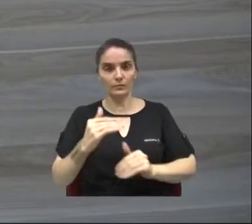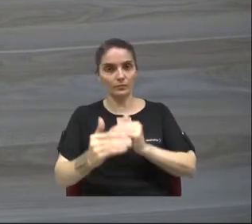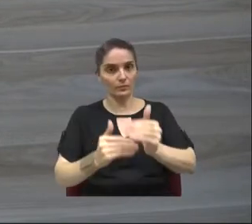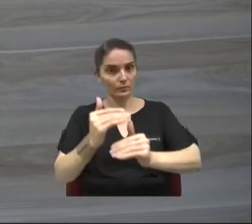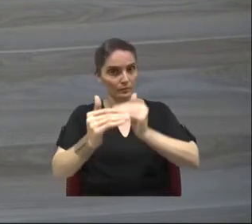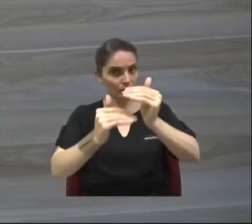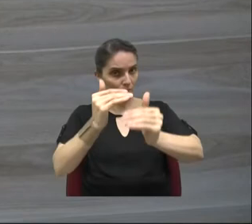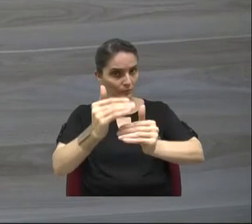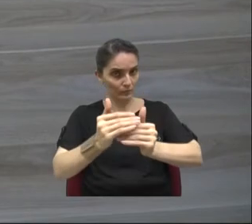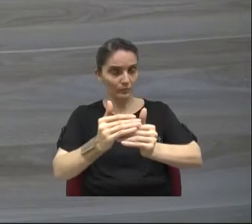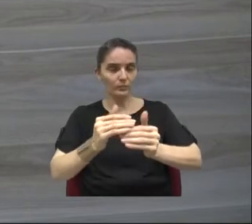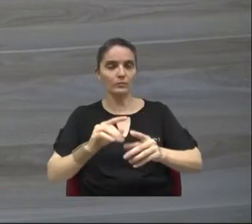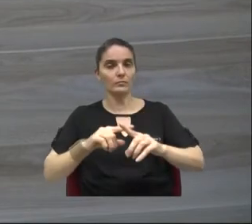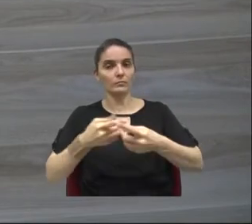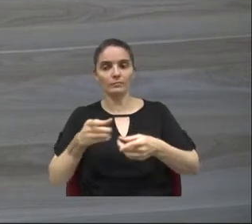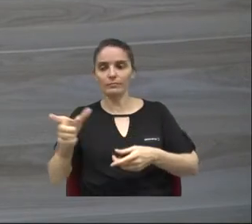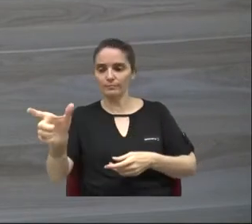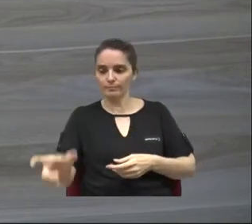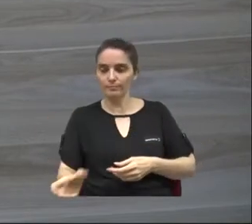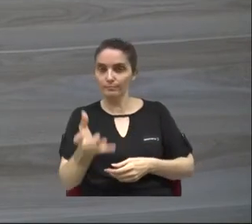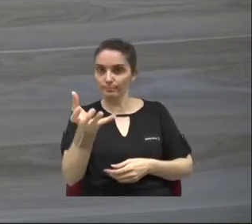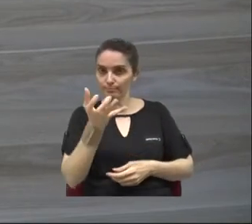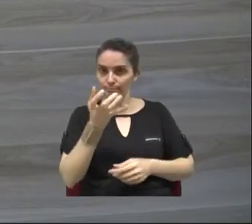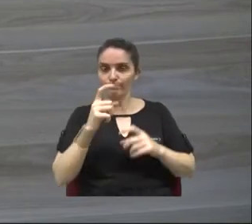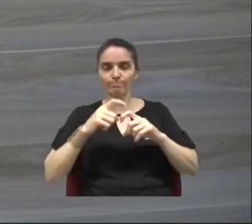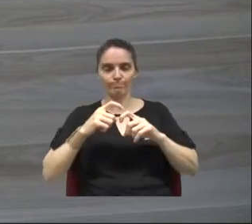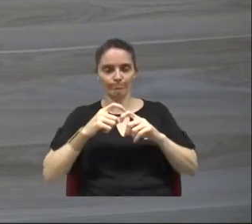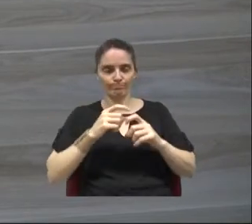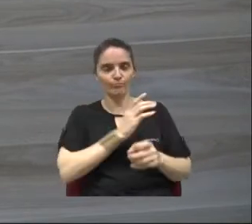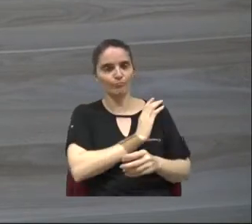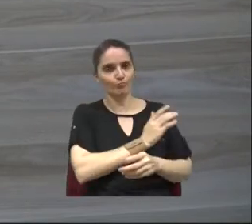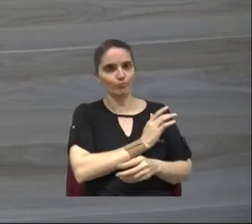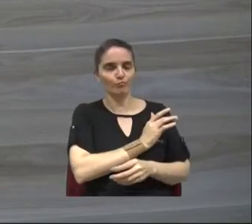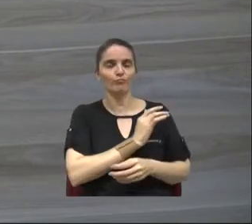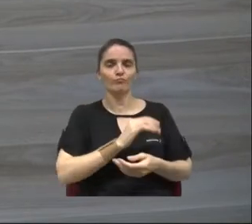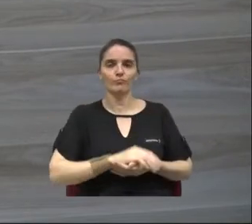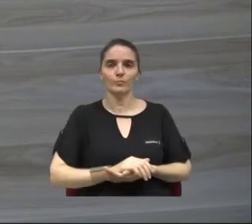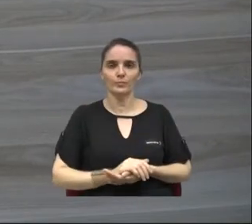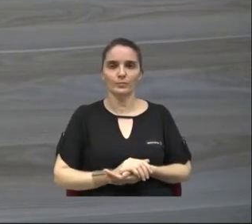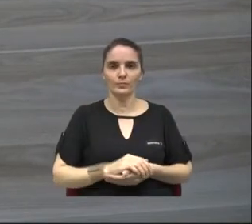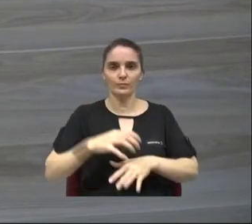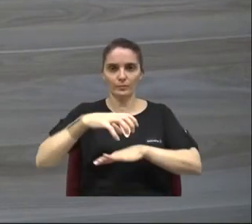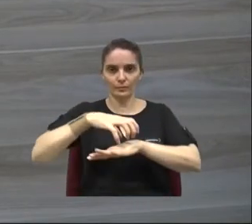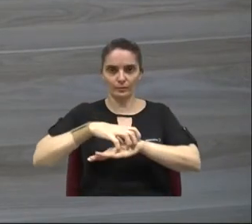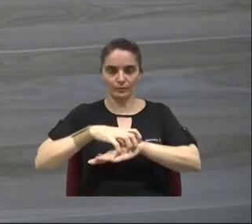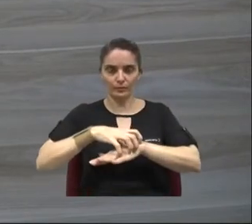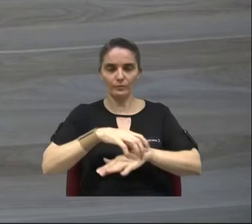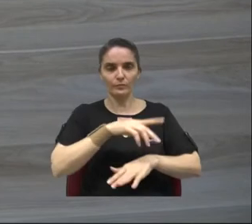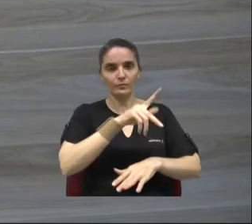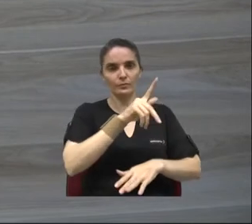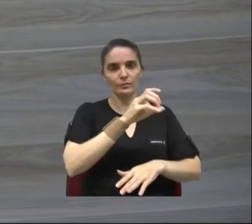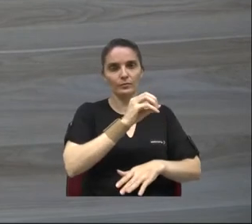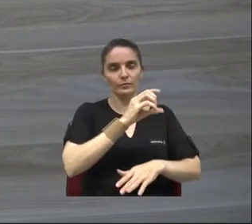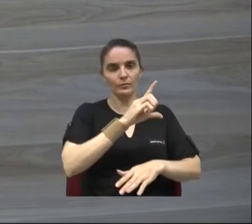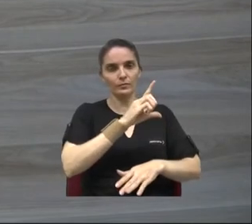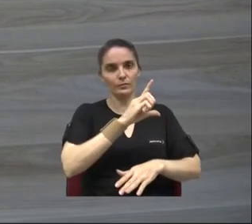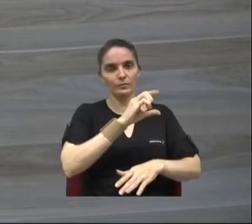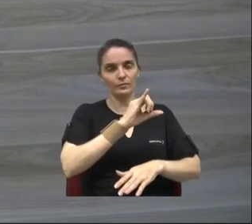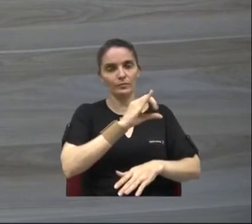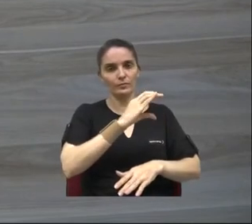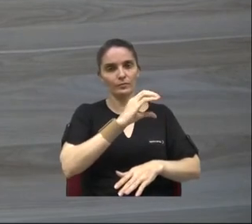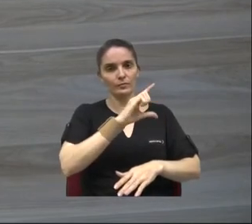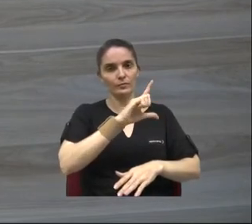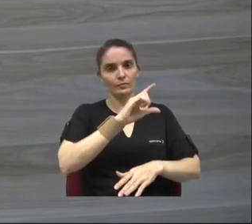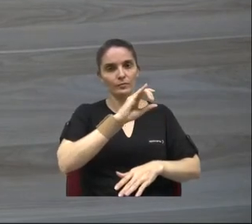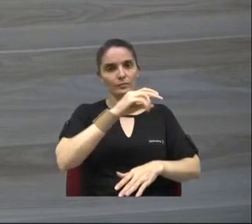seu objetivo de especializar-se em cardiologia. Trabalhou no Centro de Saúde Policlínica de Limeira como cardiologista